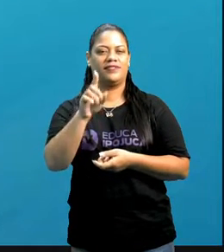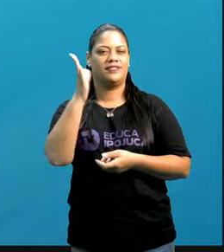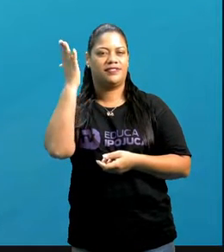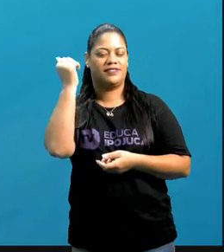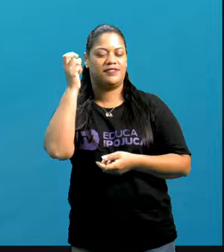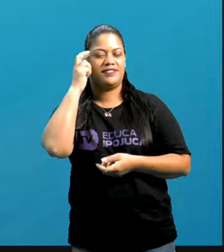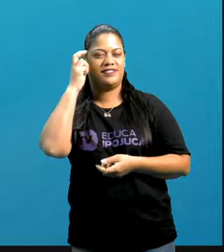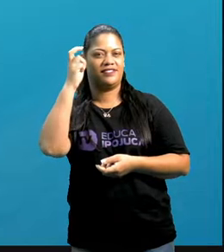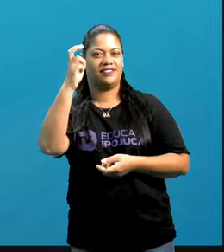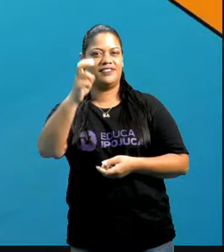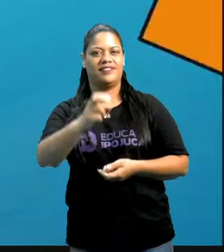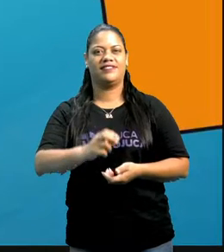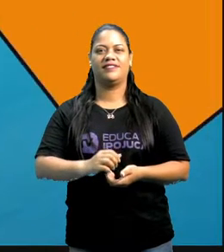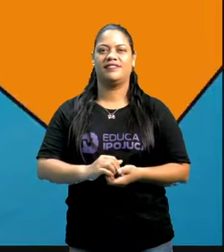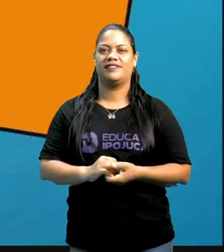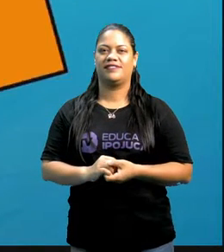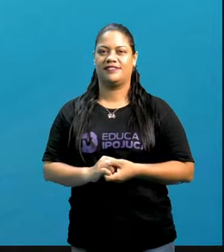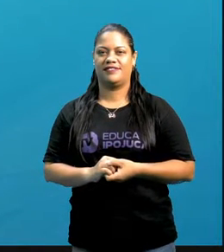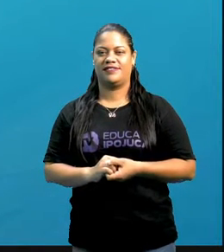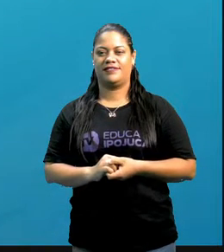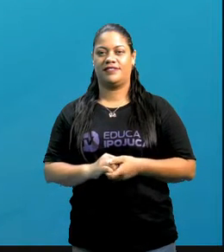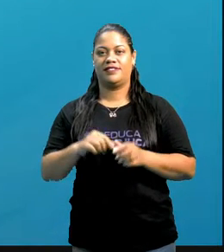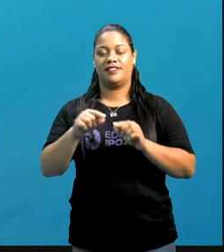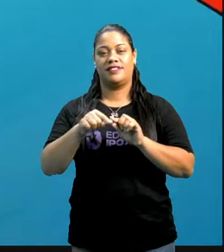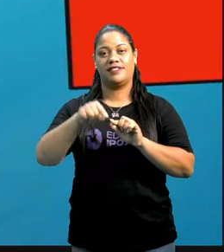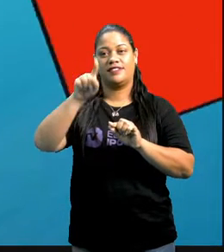inteligente. Somos formas